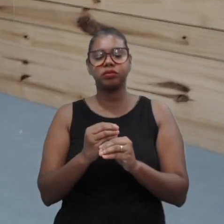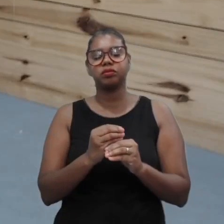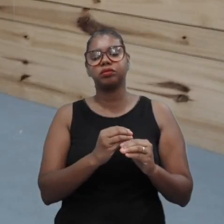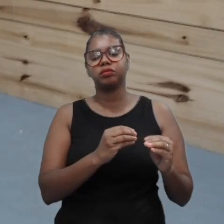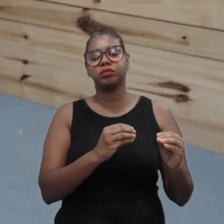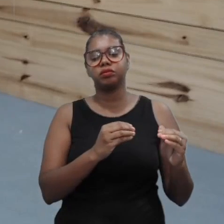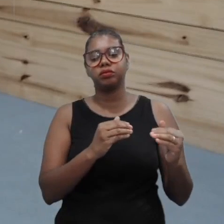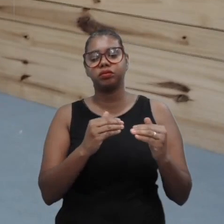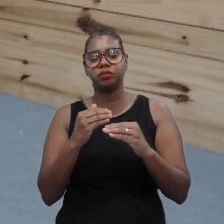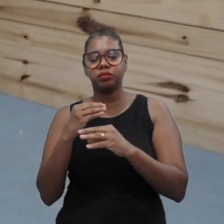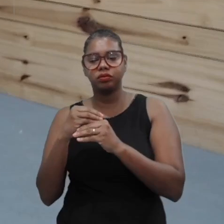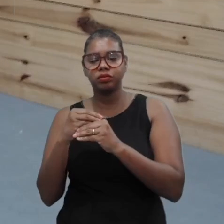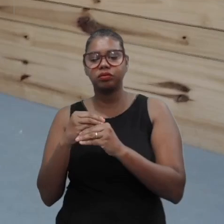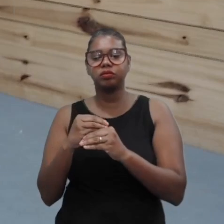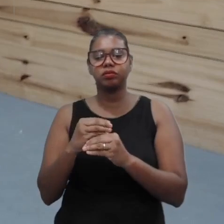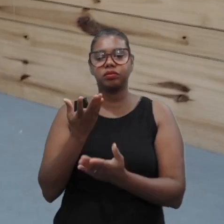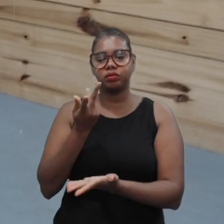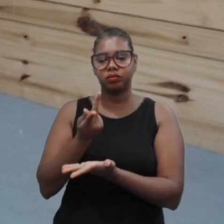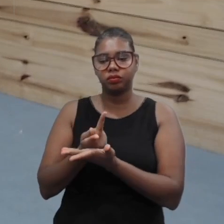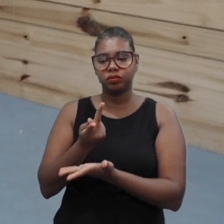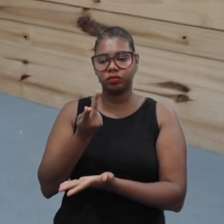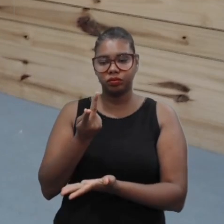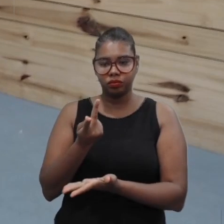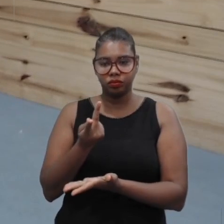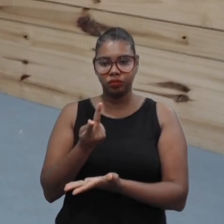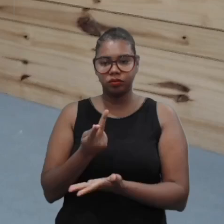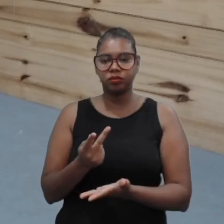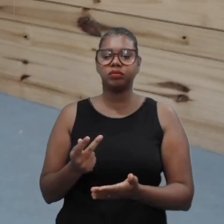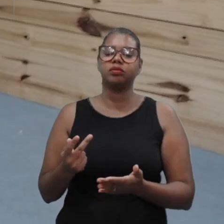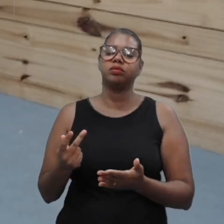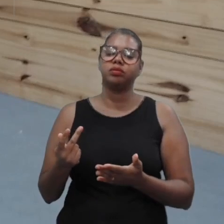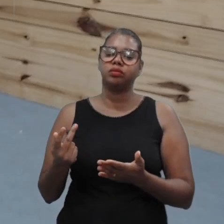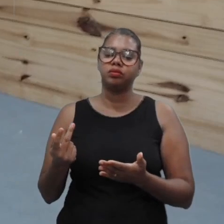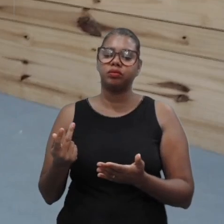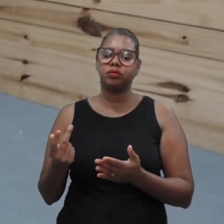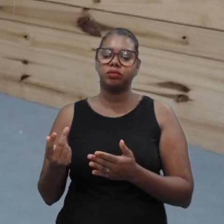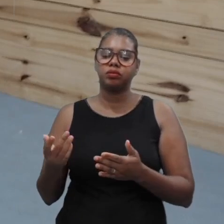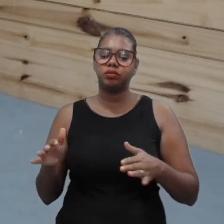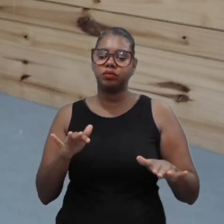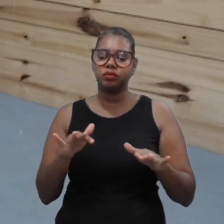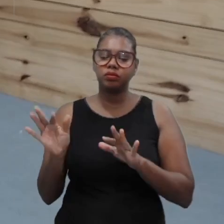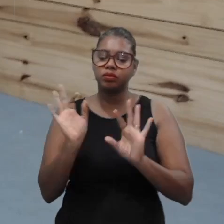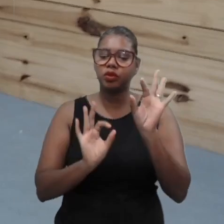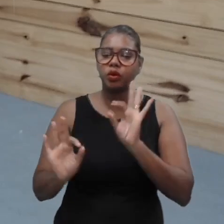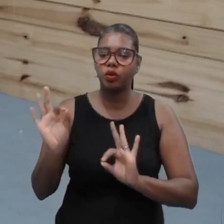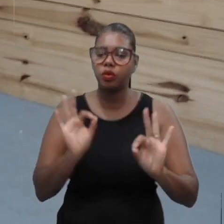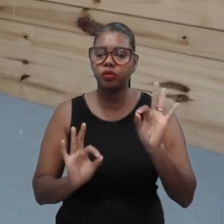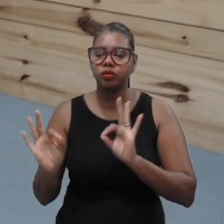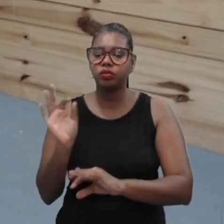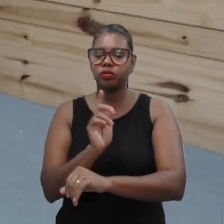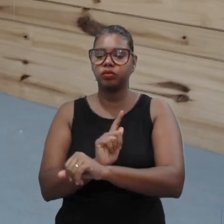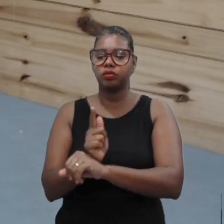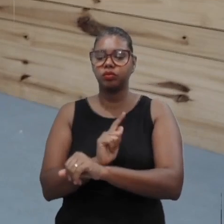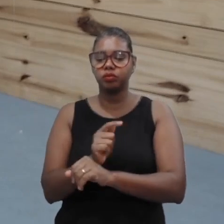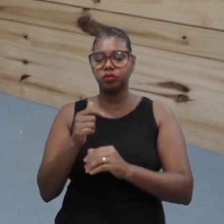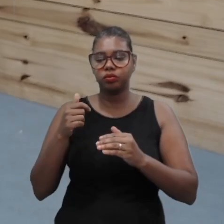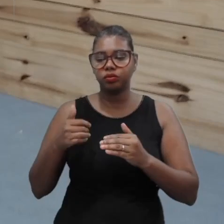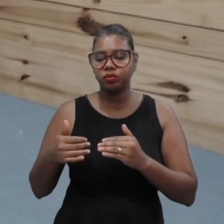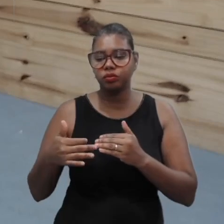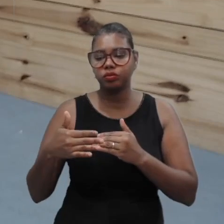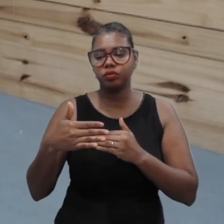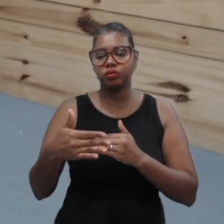a questão da ação, desse movimento também de organização a partir